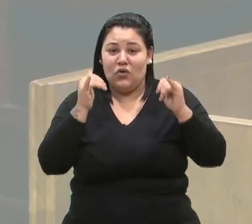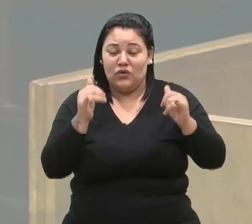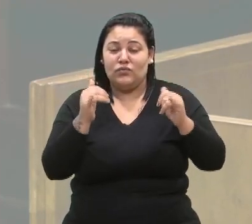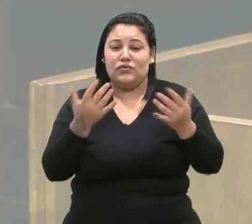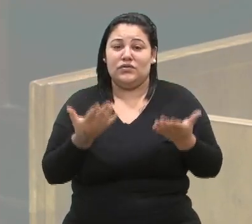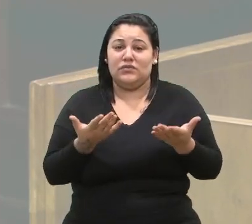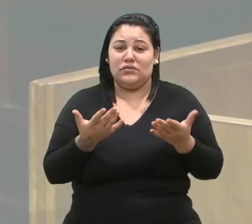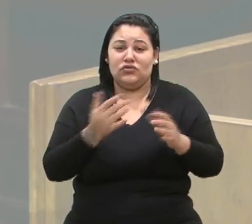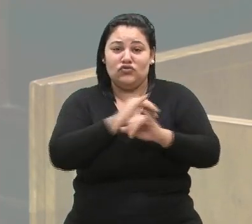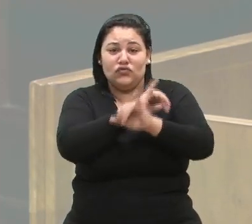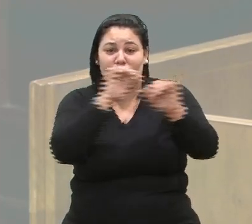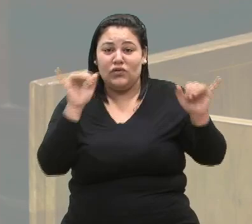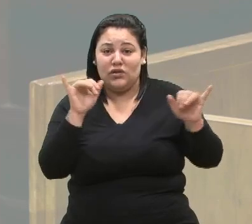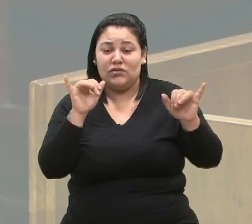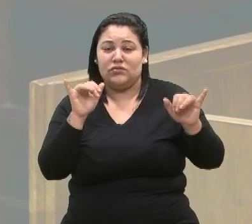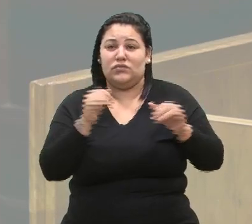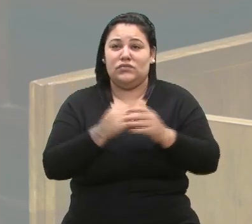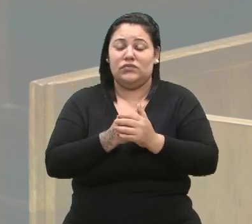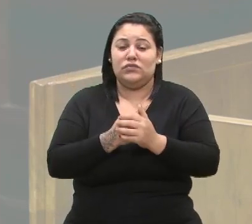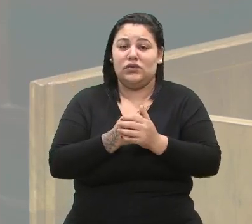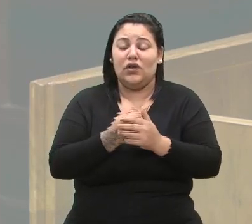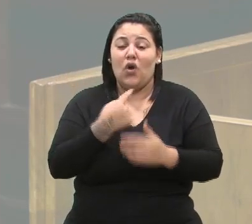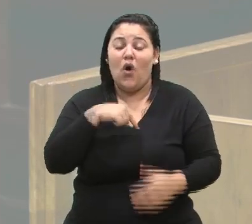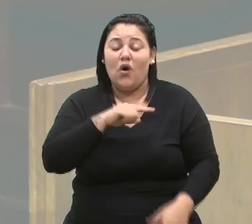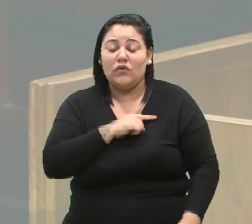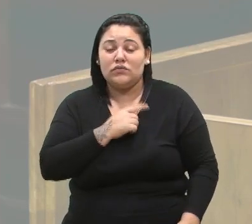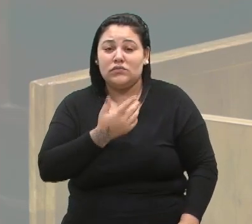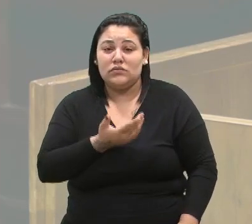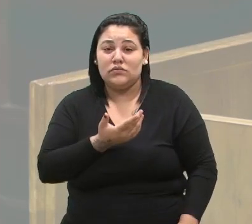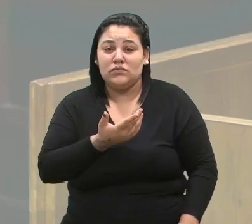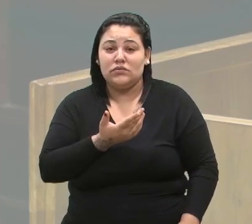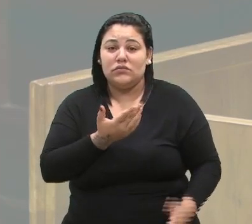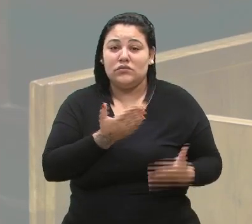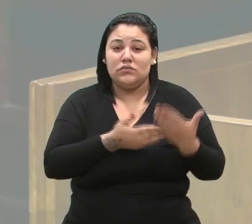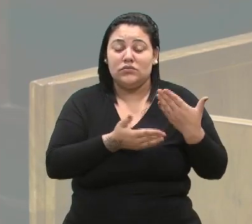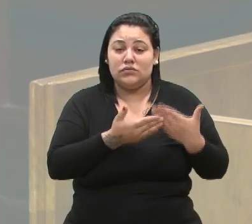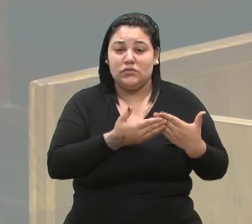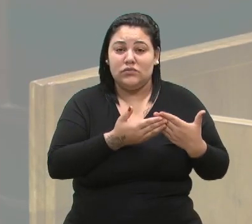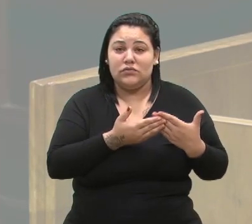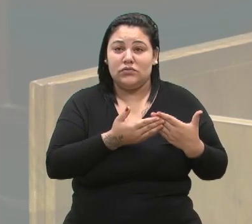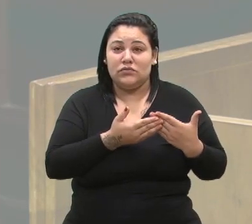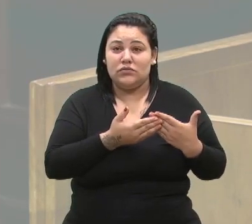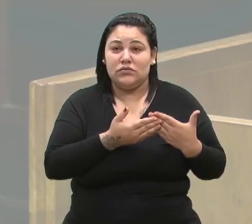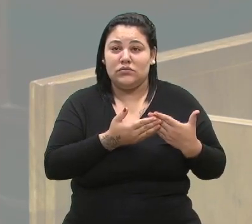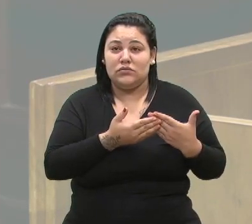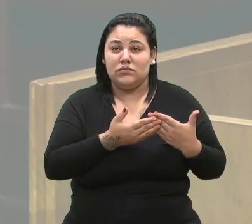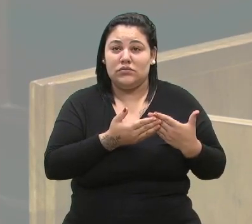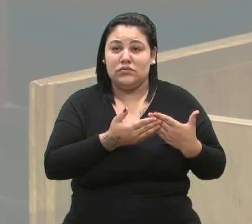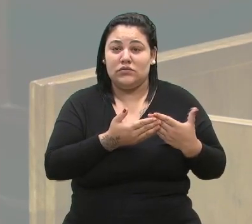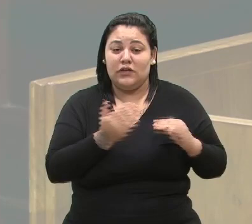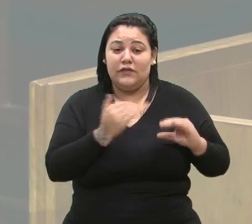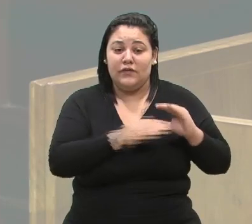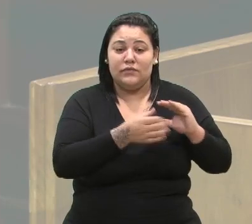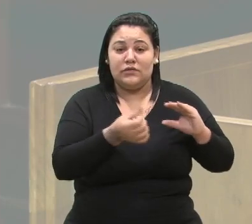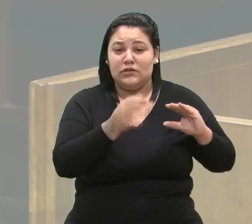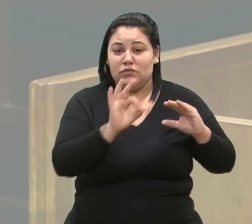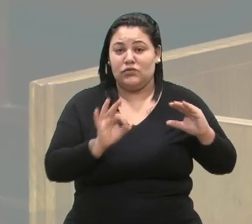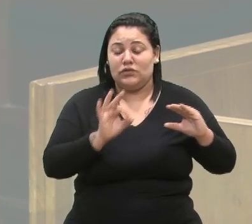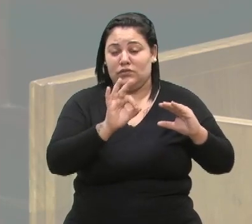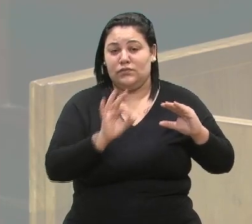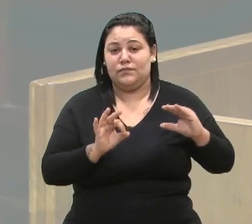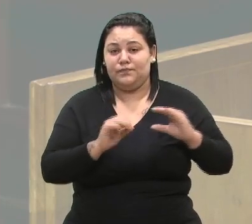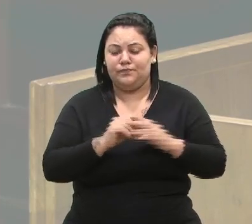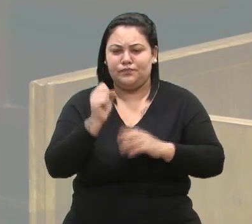divulgando que nós todos destinem os 6%. O